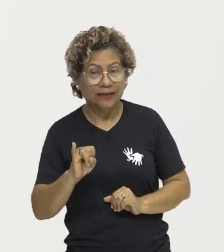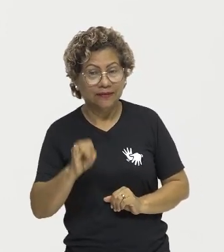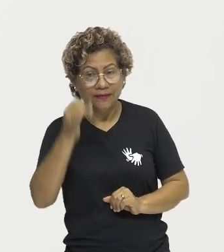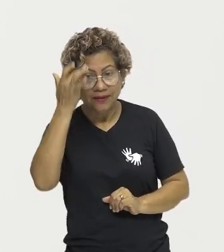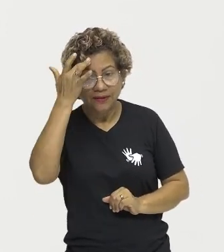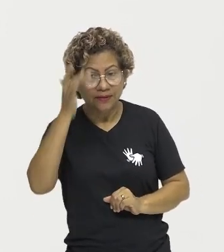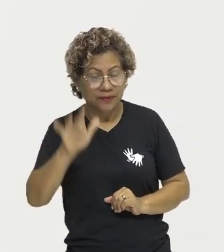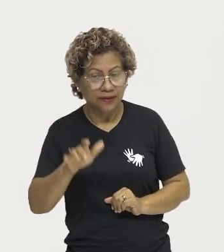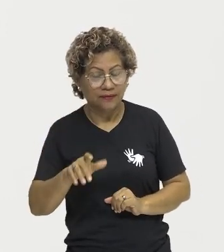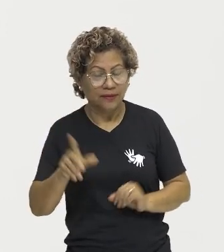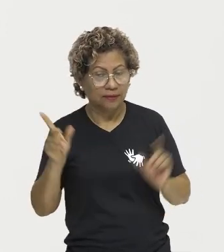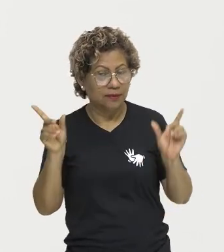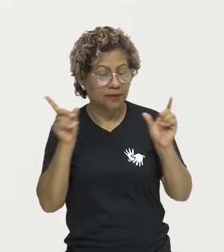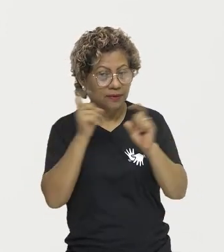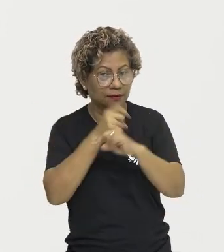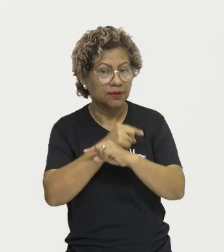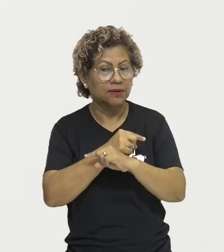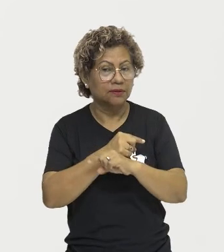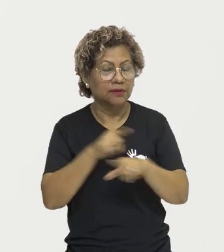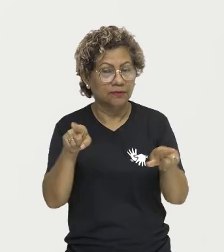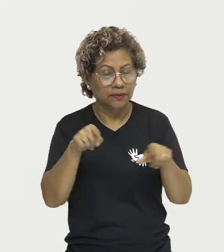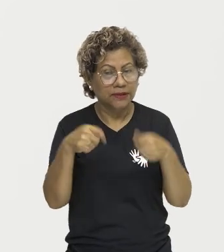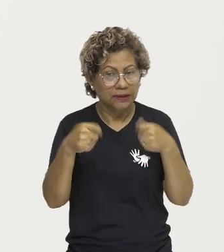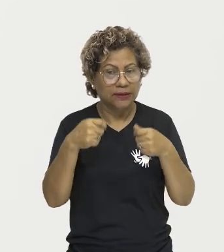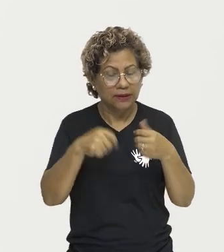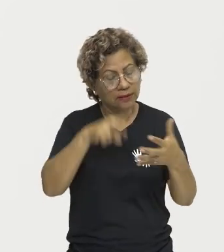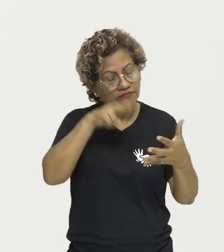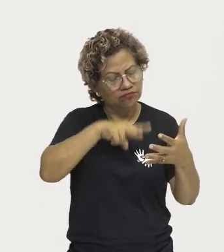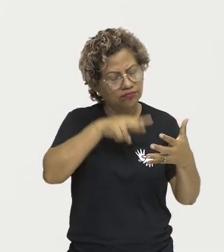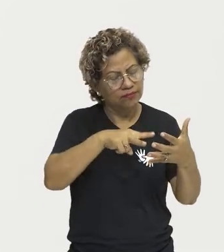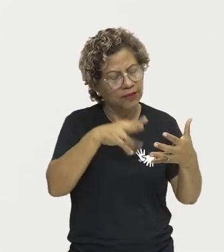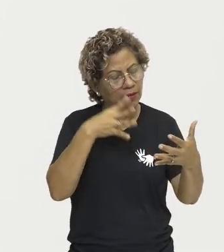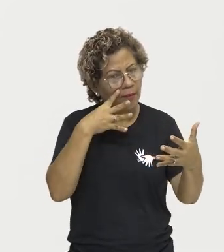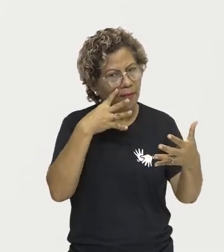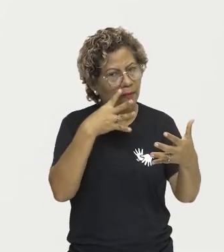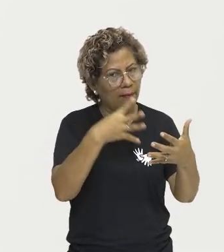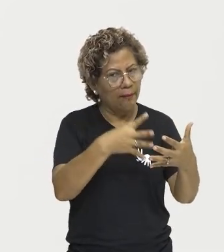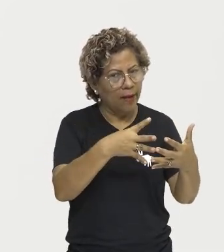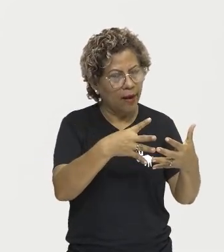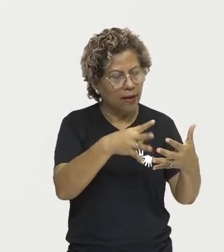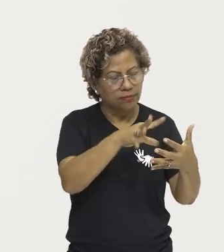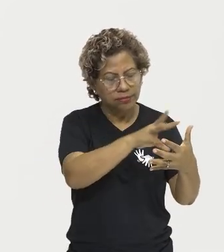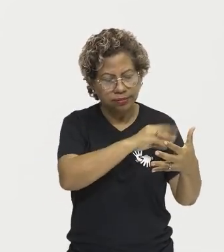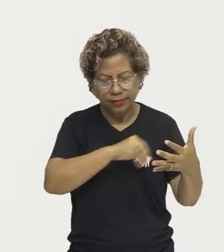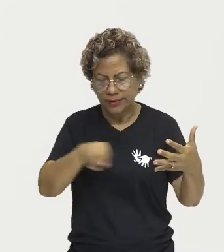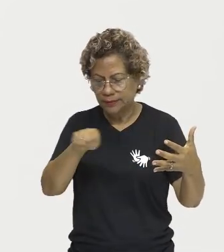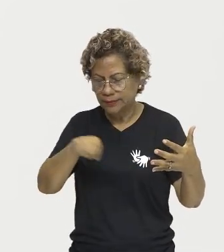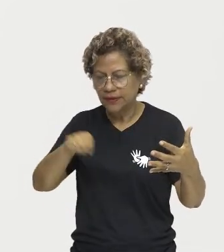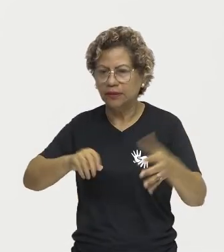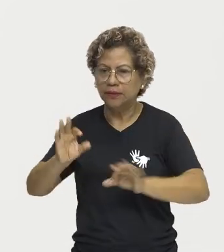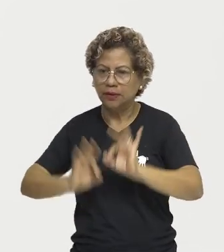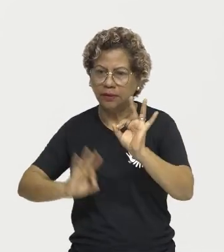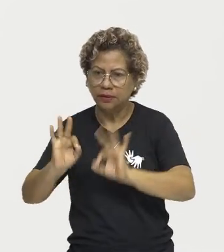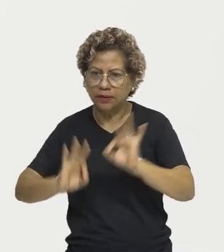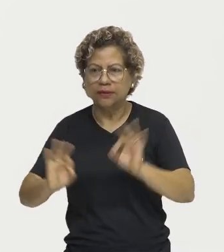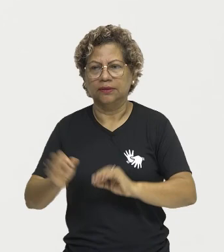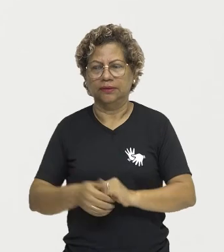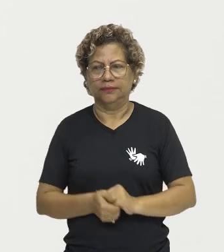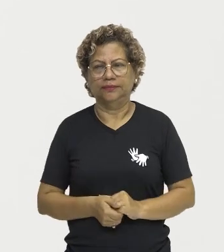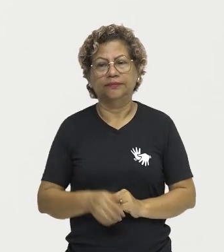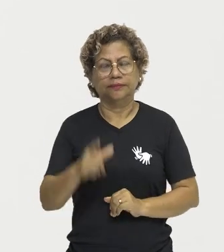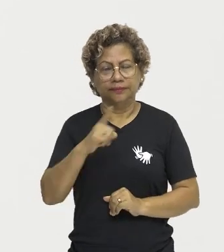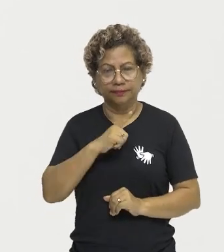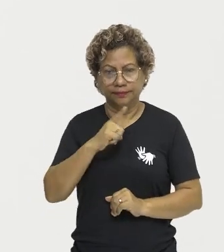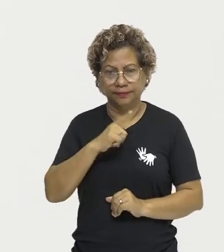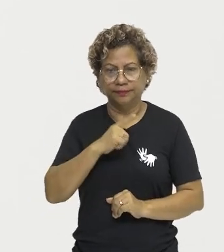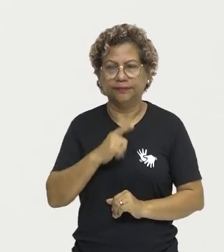da calorimetria é Q macete, então não adianta. Aí você tem aqui o calor específico